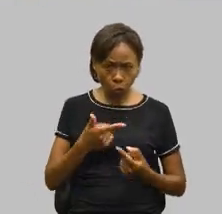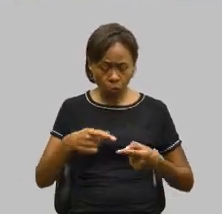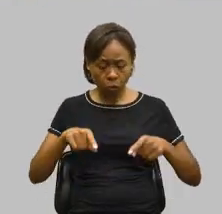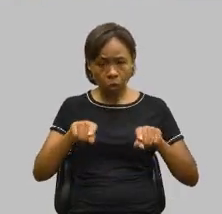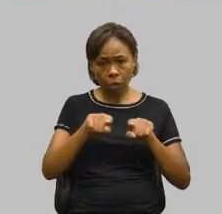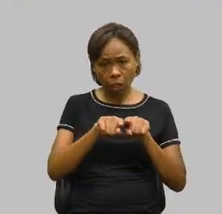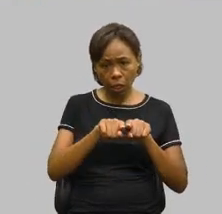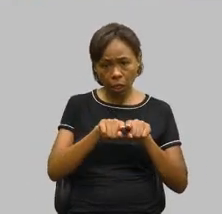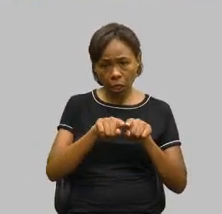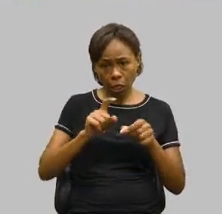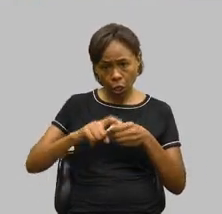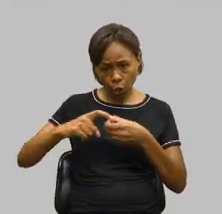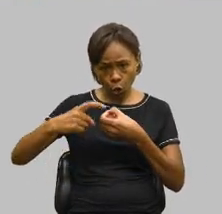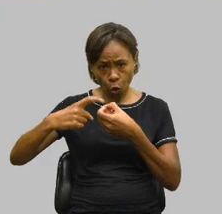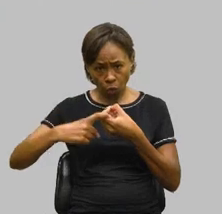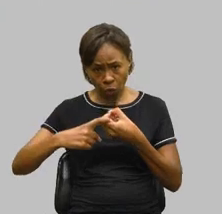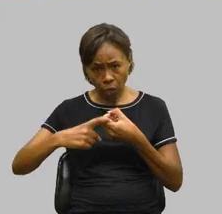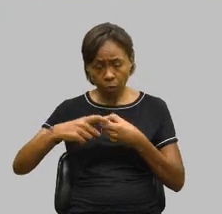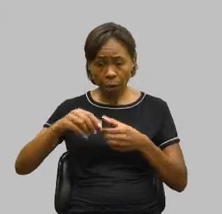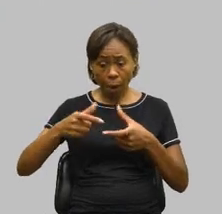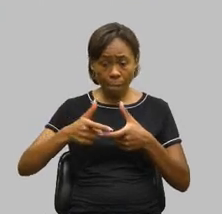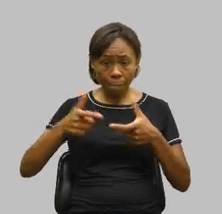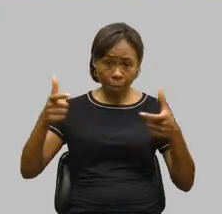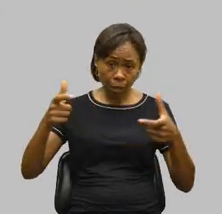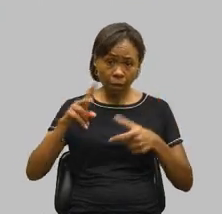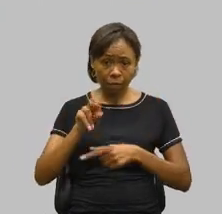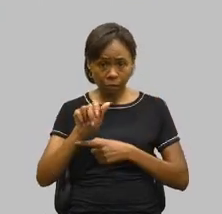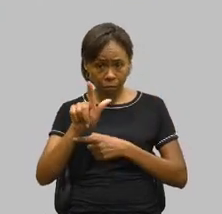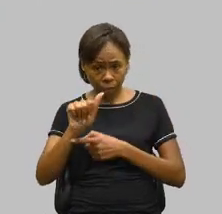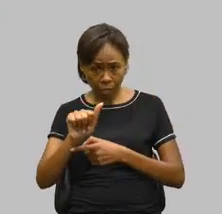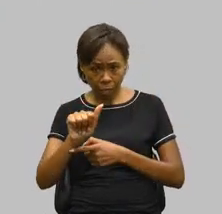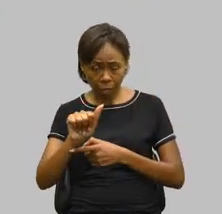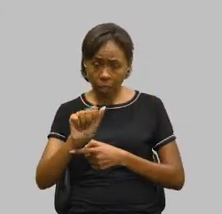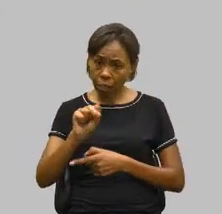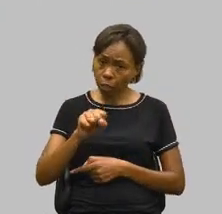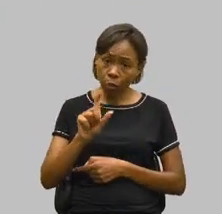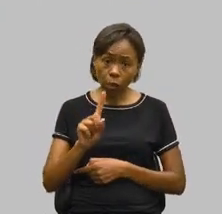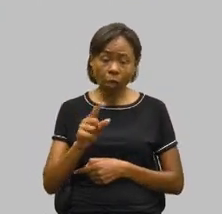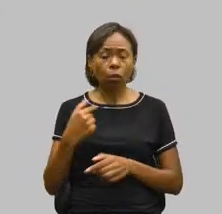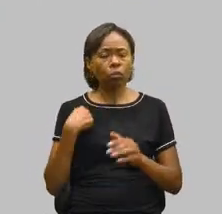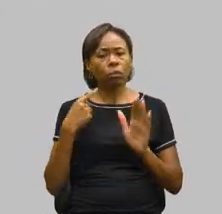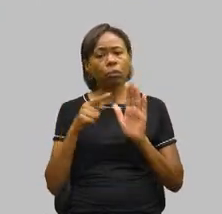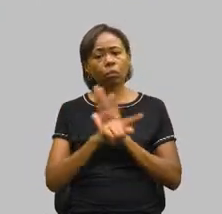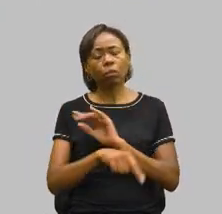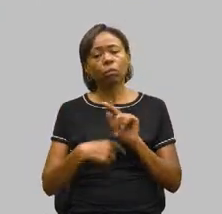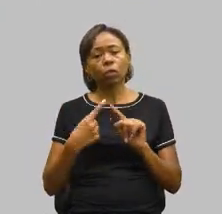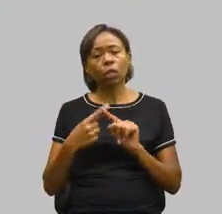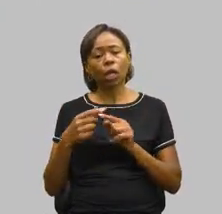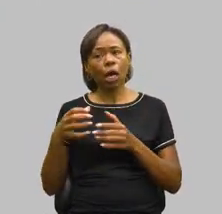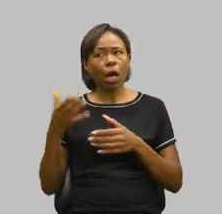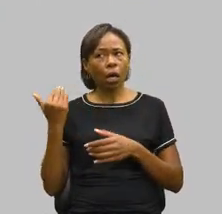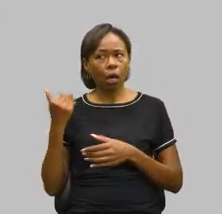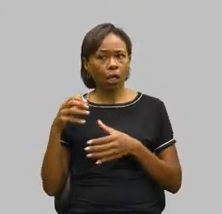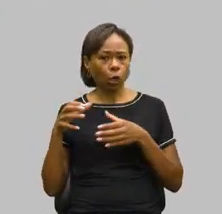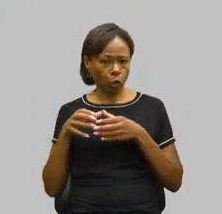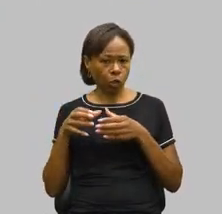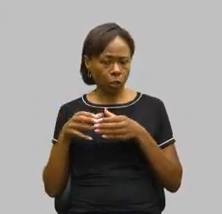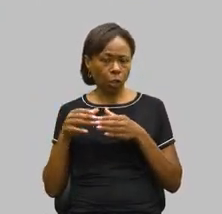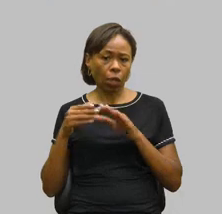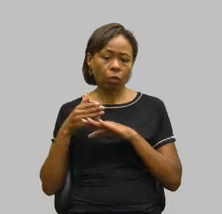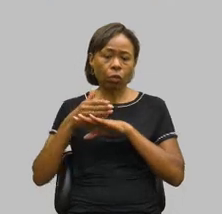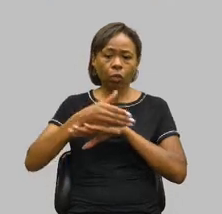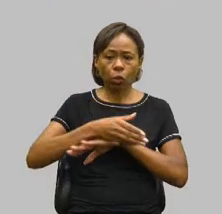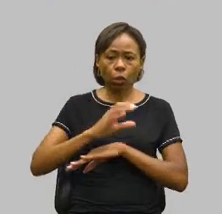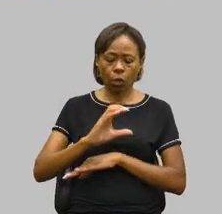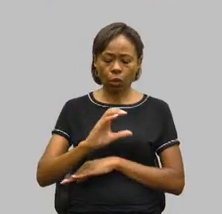convênios para ampliar a oferta de vagas e pergunto isso porque recentemente a comissão de defesa dos direitos da mulher fez uma visita ao exna